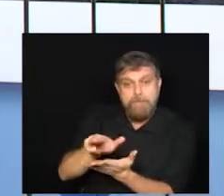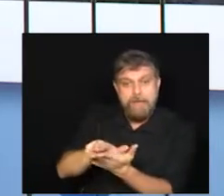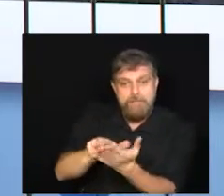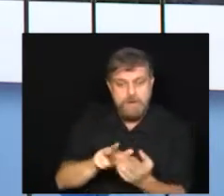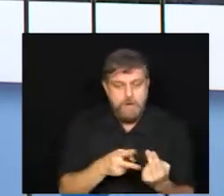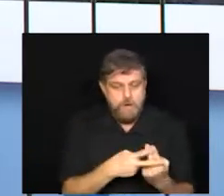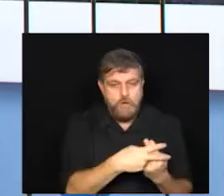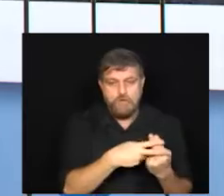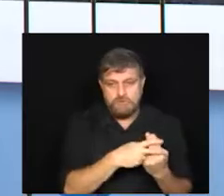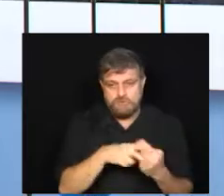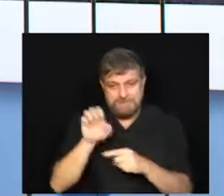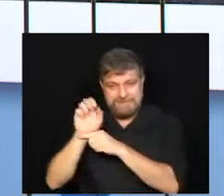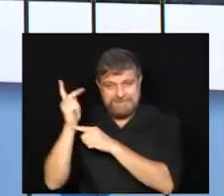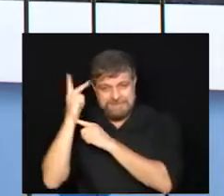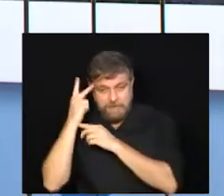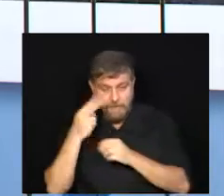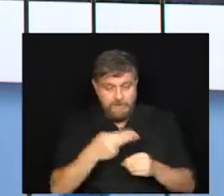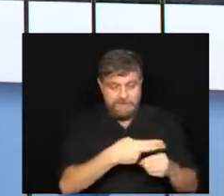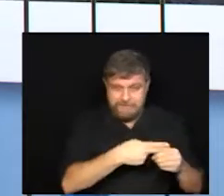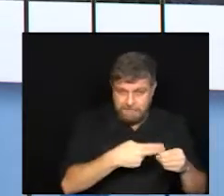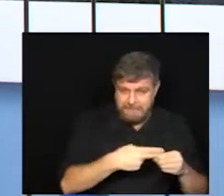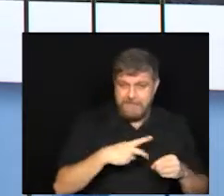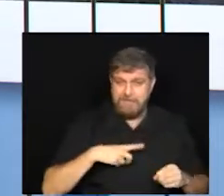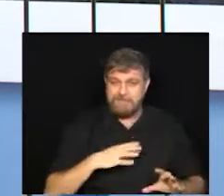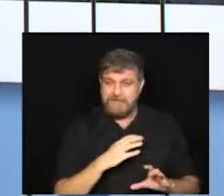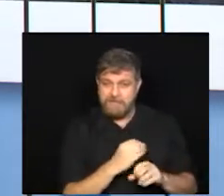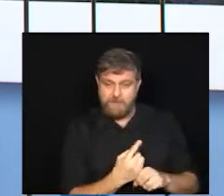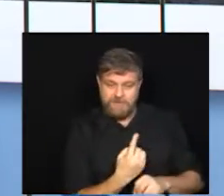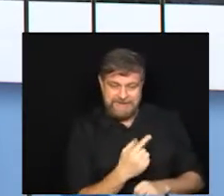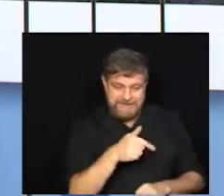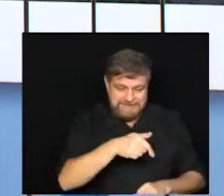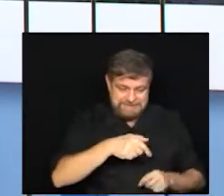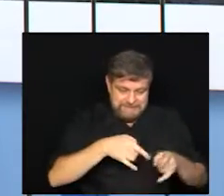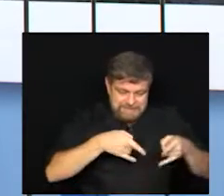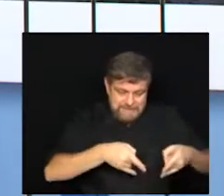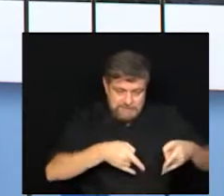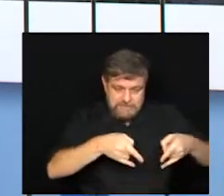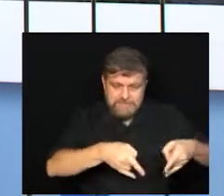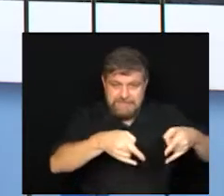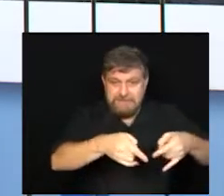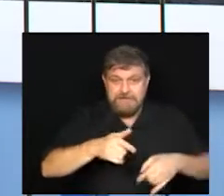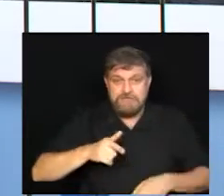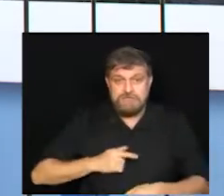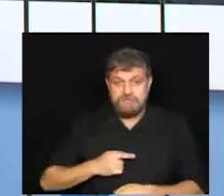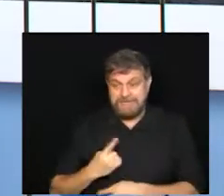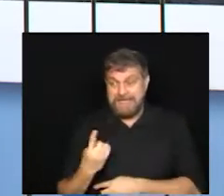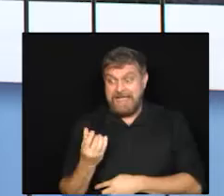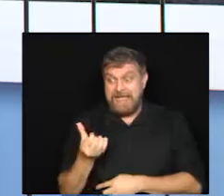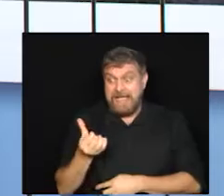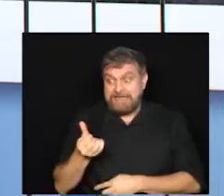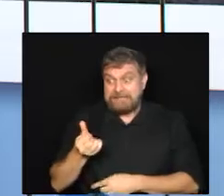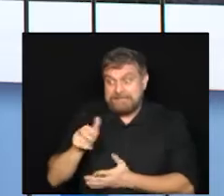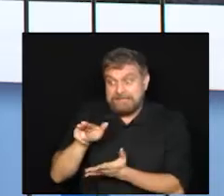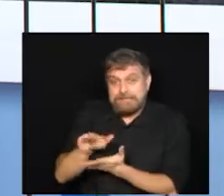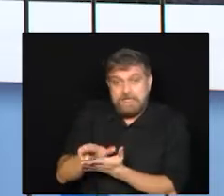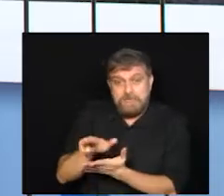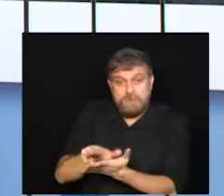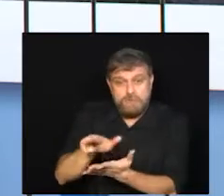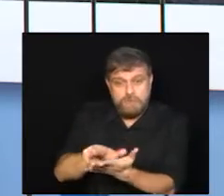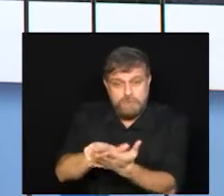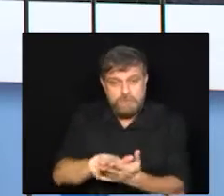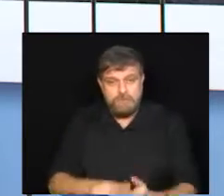SUS estadual, que é no HC da Unicamp, 17 leitos disponíveis, 16 ocupados. E na